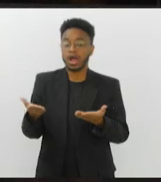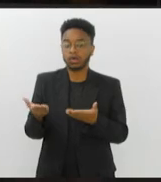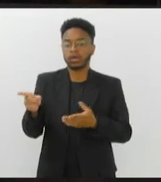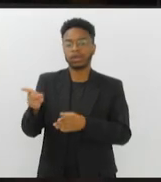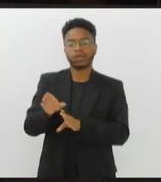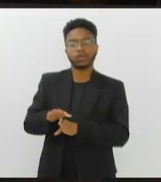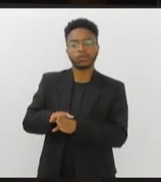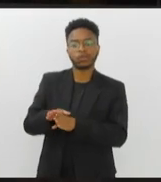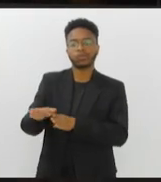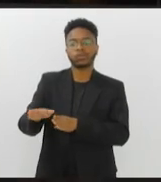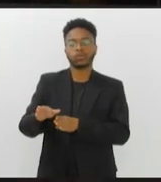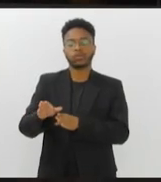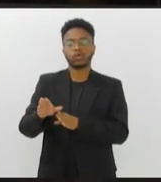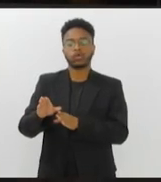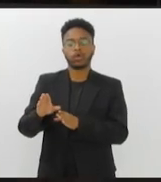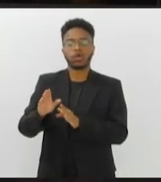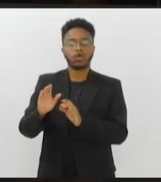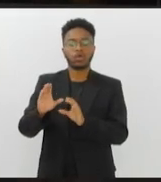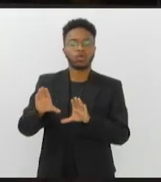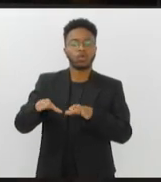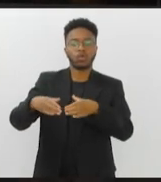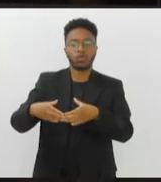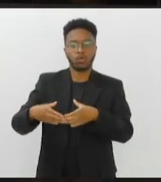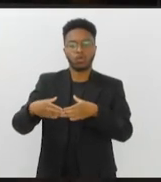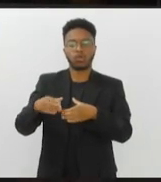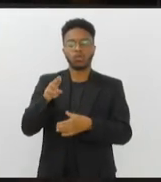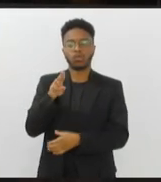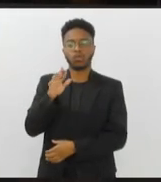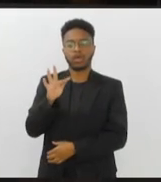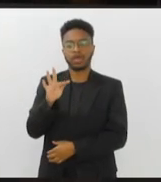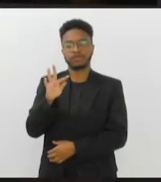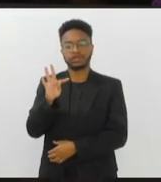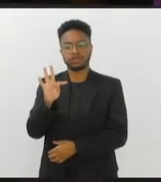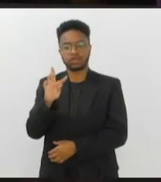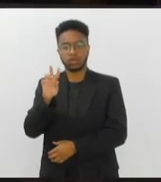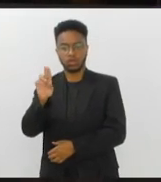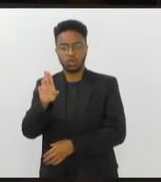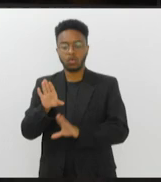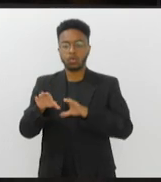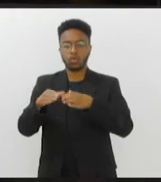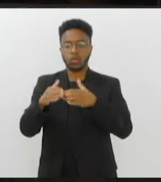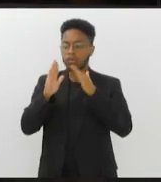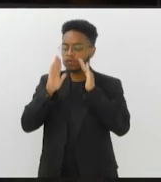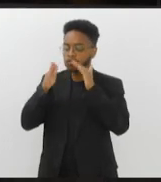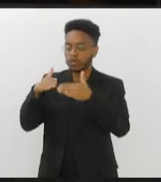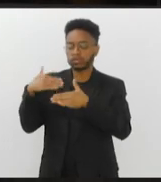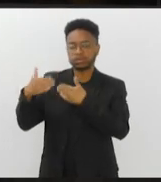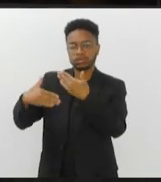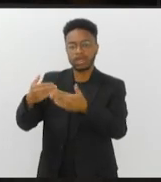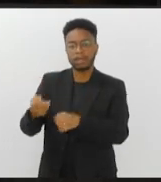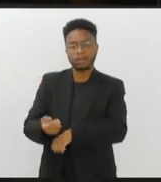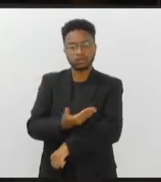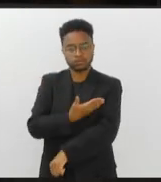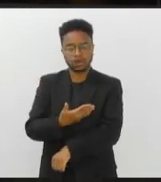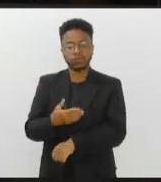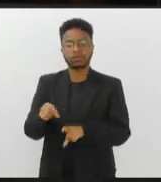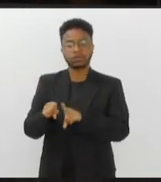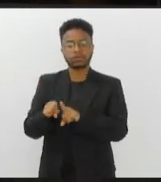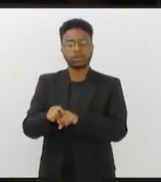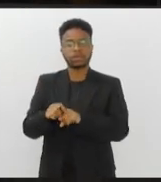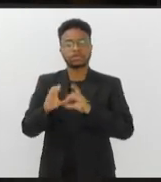da Força Tim Universal, é o FTU, grupo dedicado ao desenvolvimento emocional e cívico